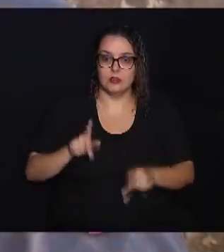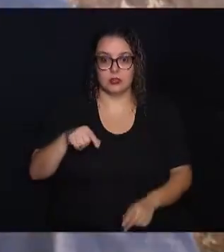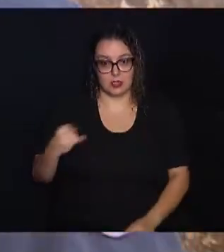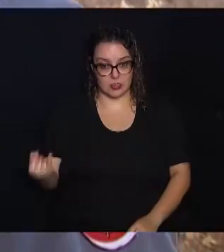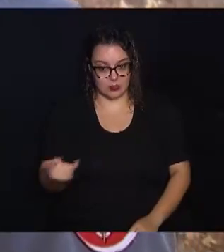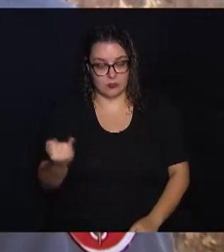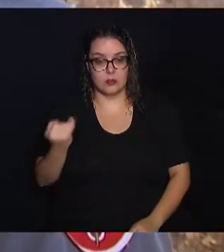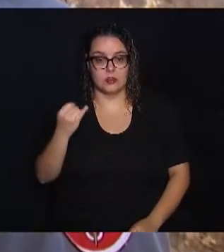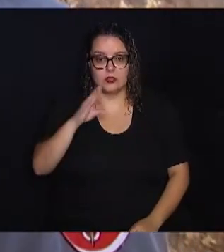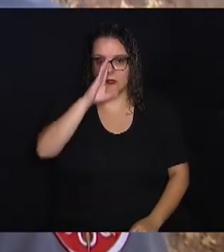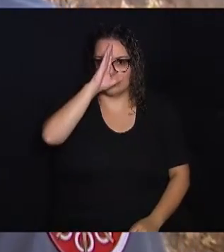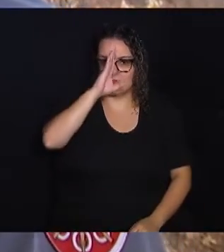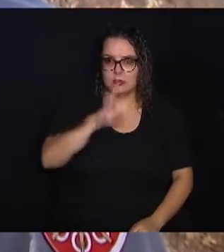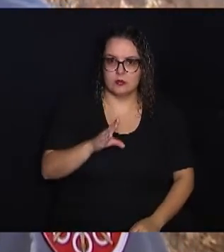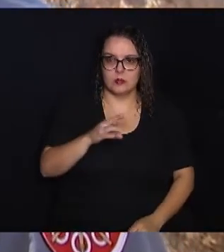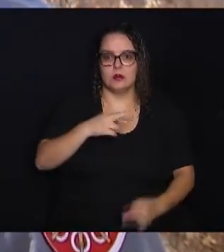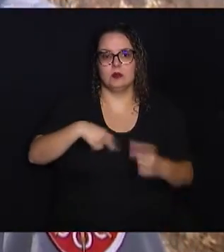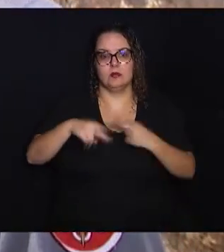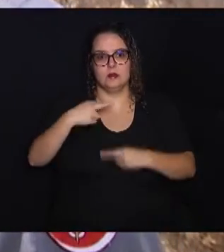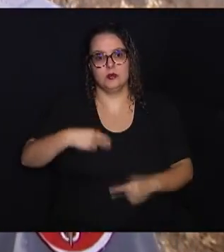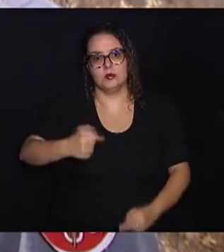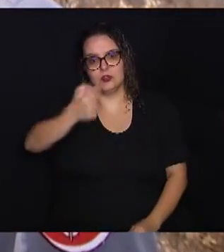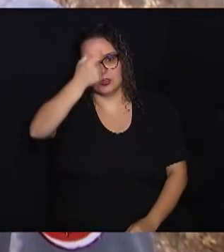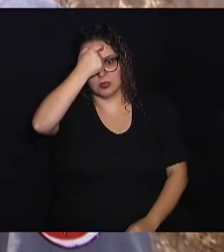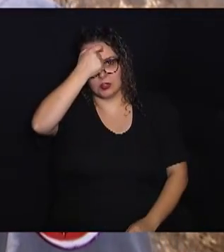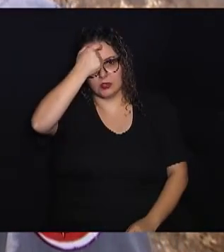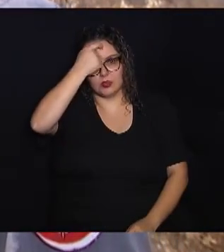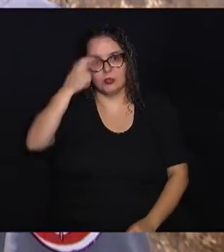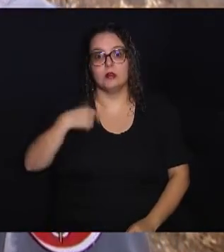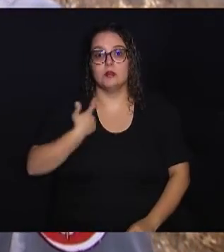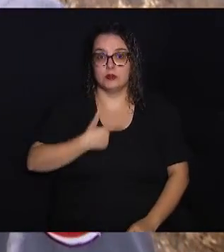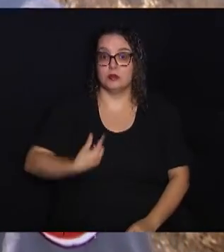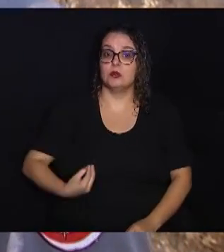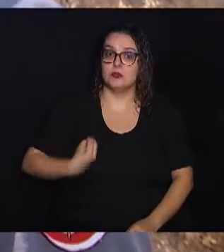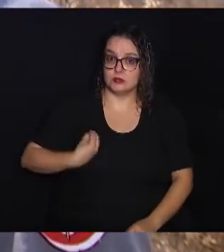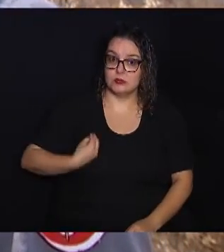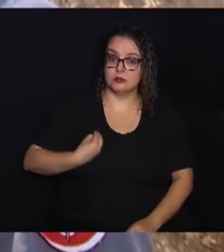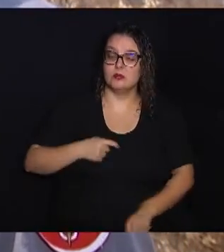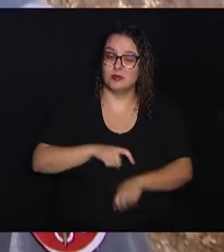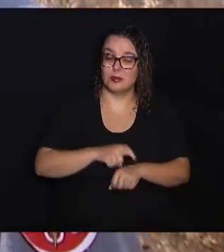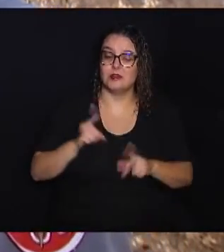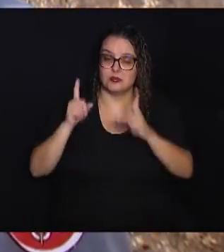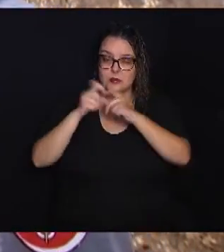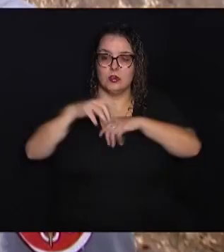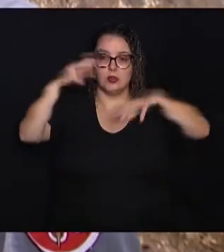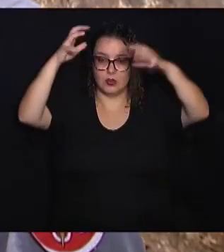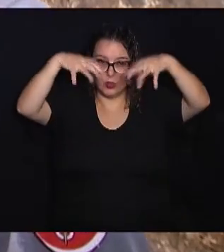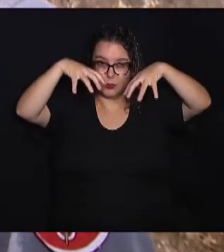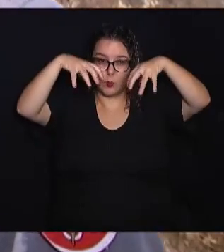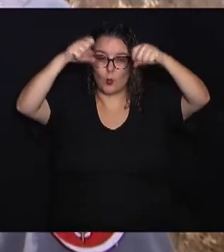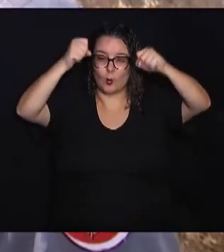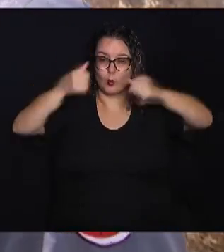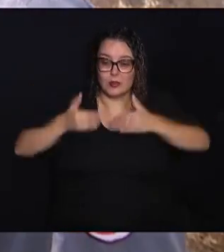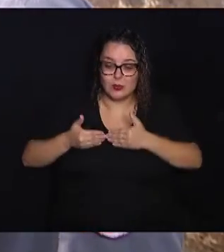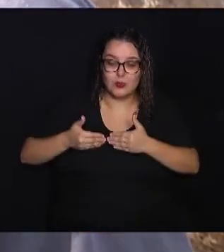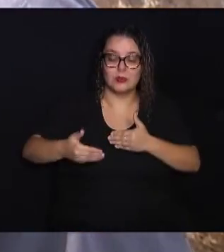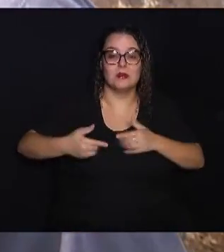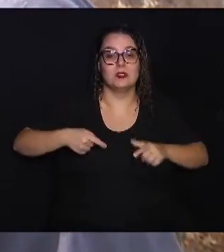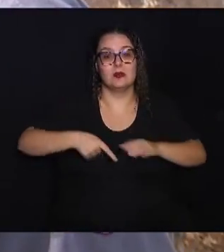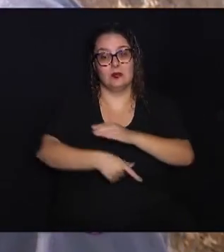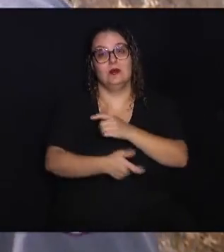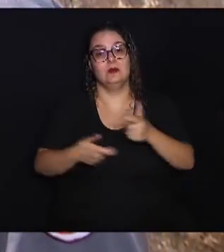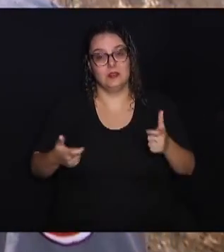importante, principalmente na questão de conscientização, que a gente está passando por um período difícil, né? A estiagem está prolongada e está muito intensa,